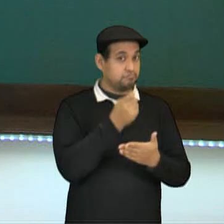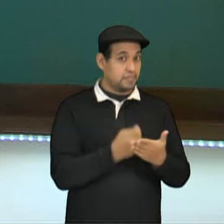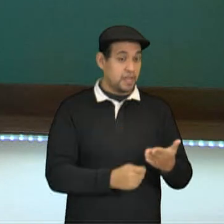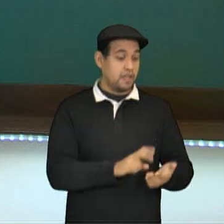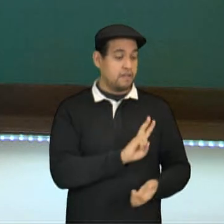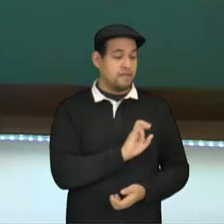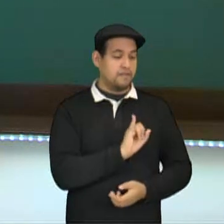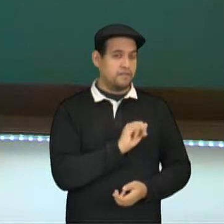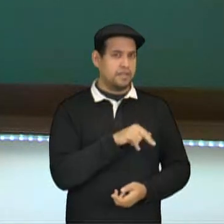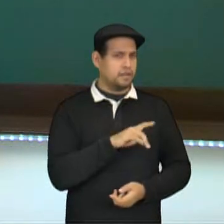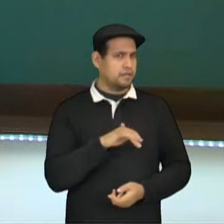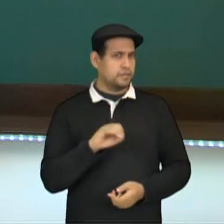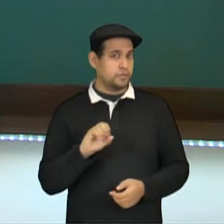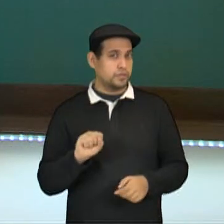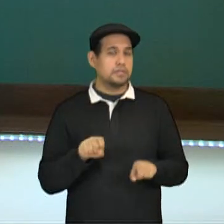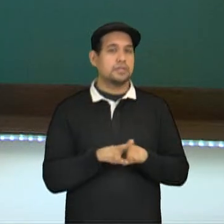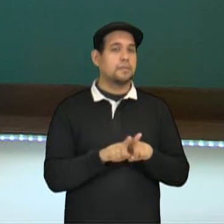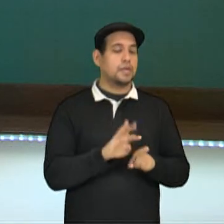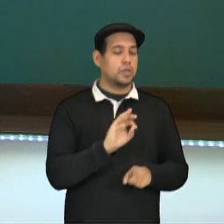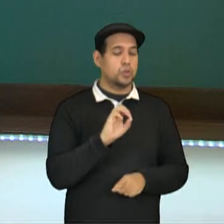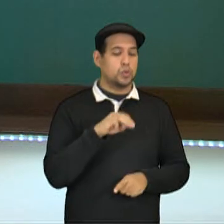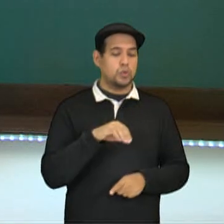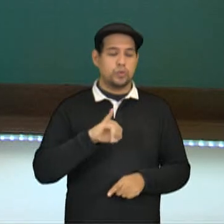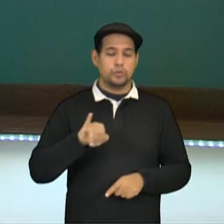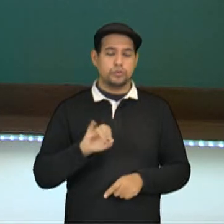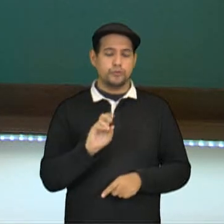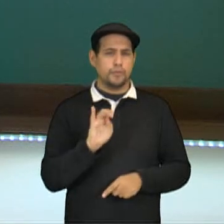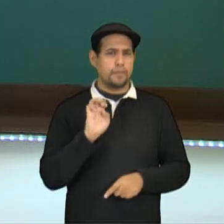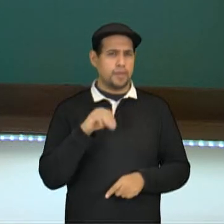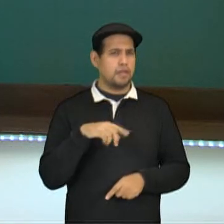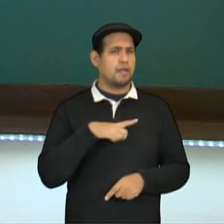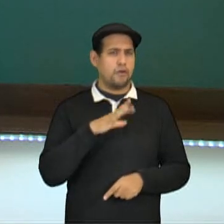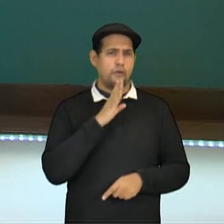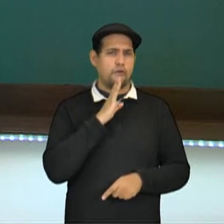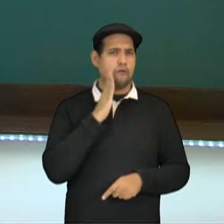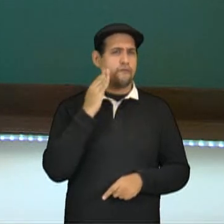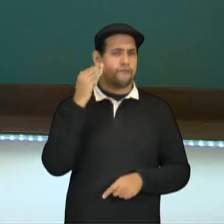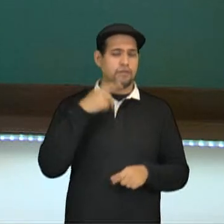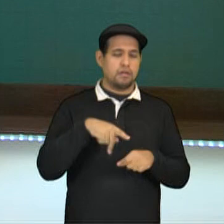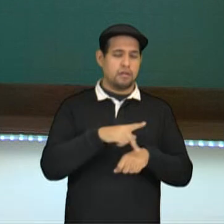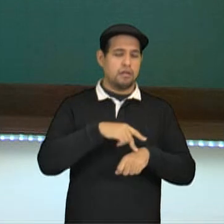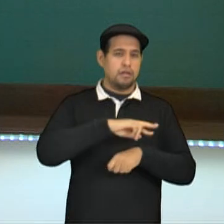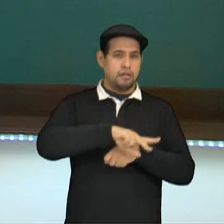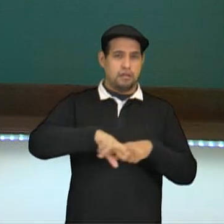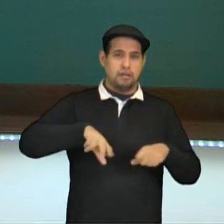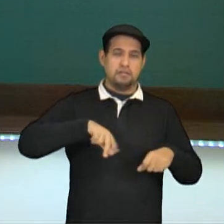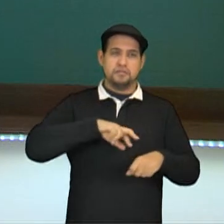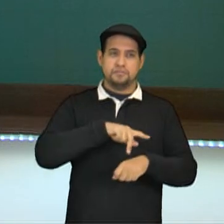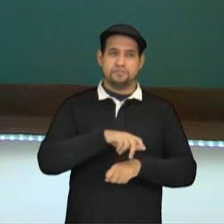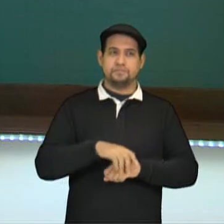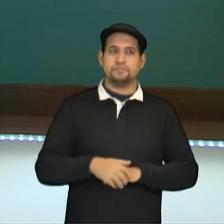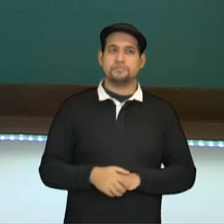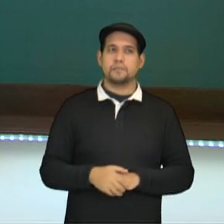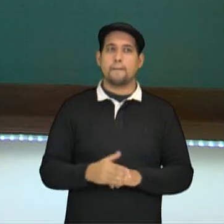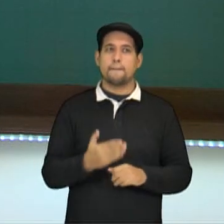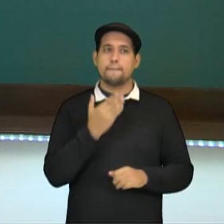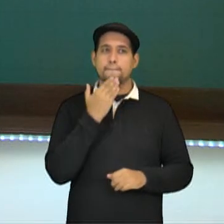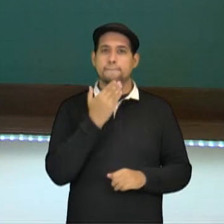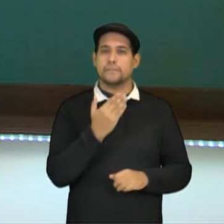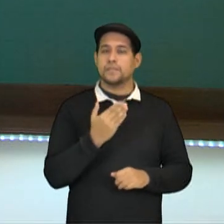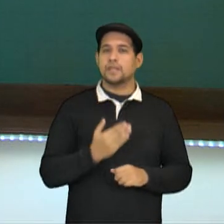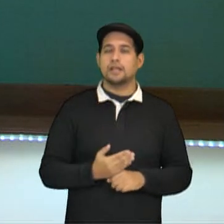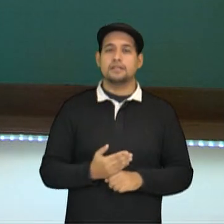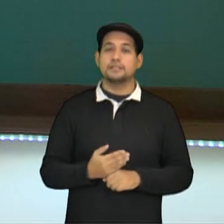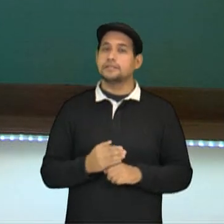Vinícius de Moraes e o Tom Jobim, que ficou e até hoje ainda é reconhecida internacionalmente. E eu peço para